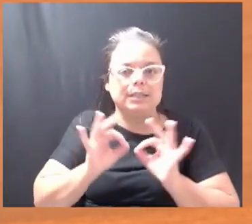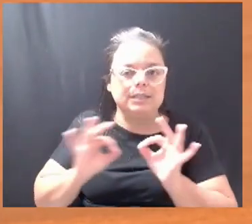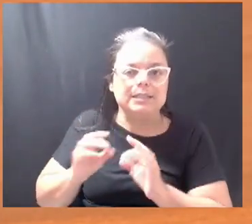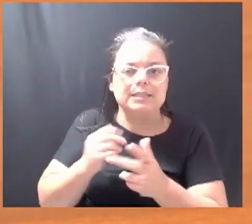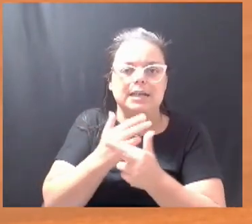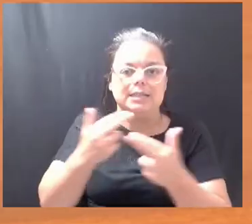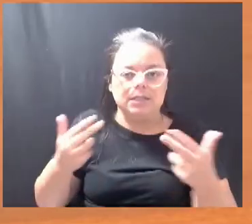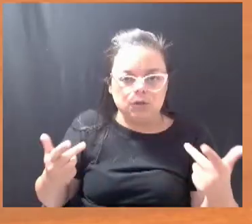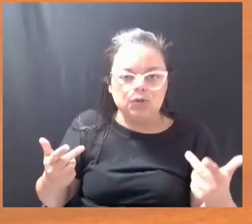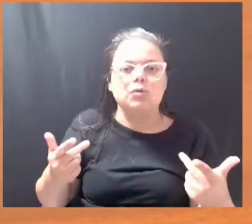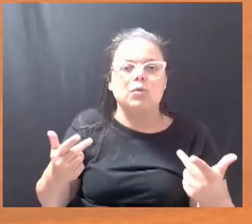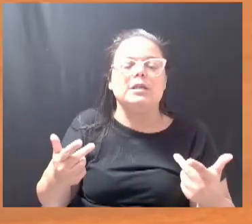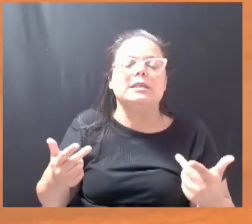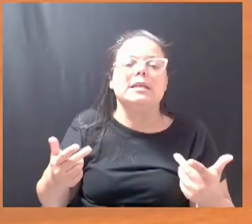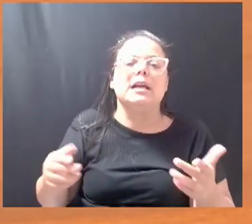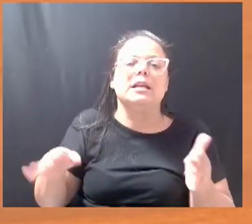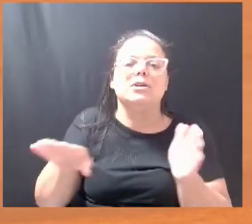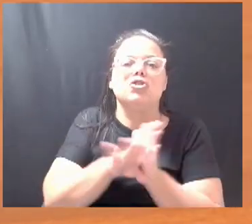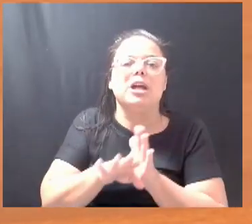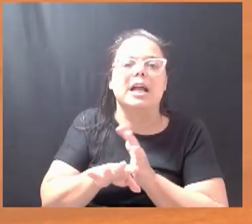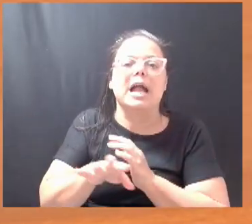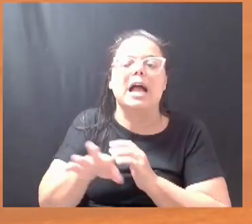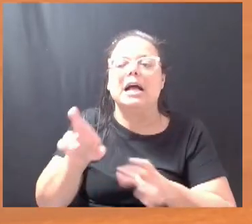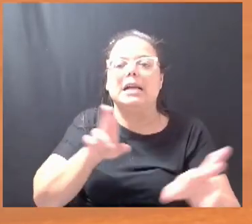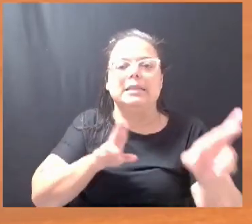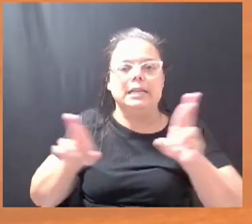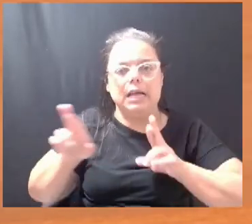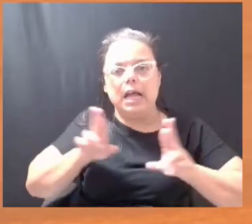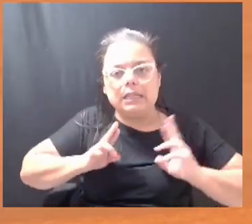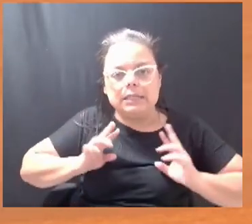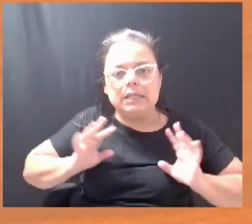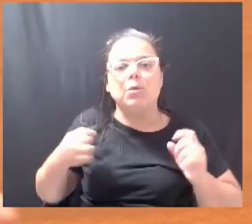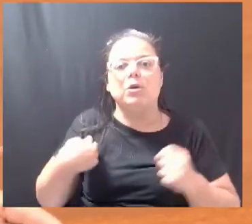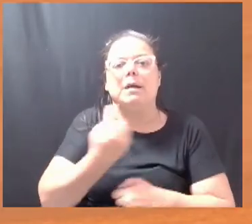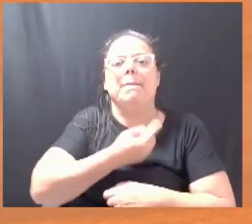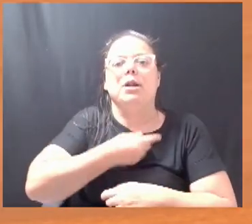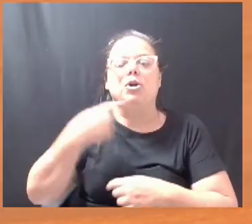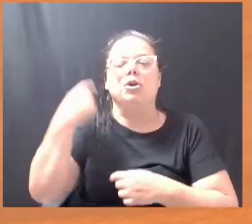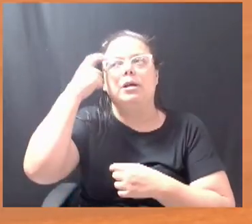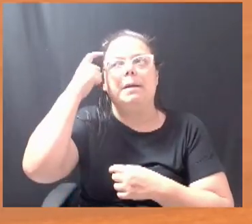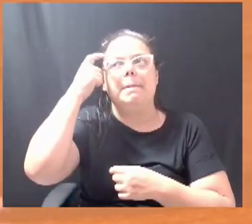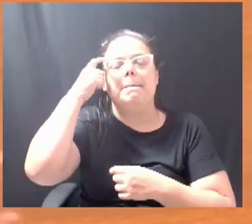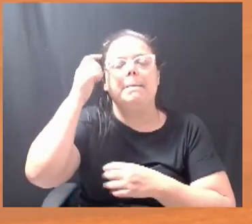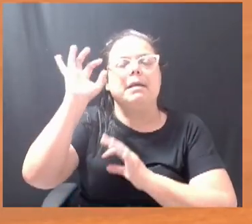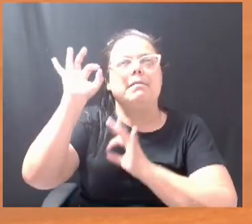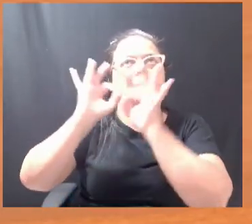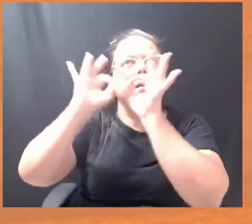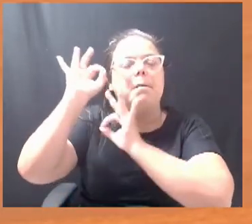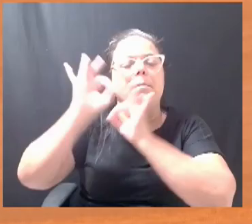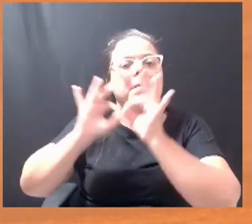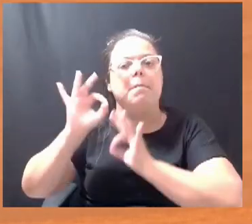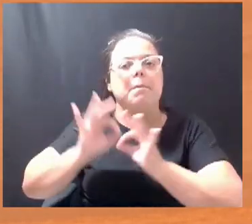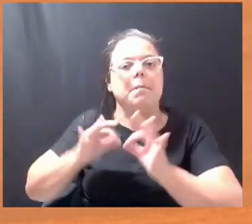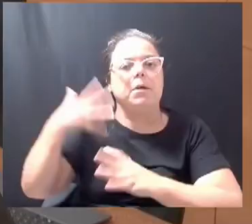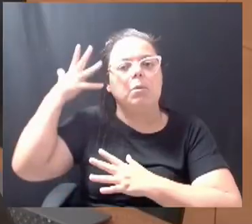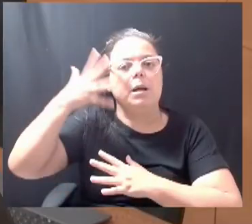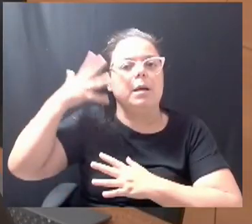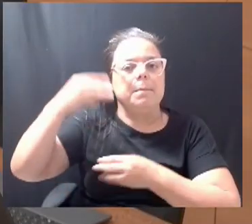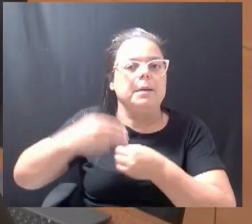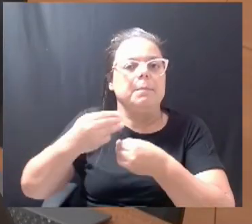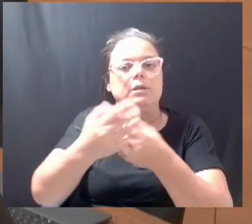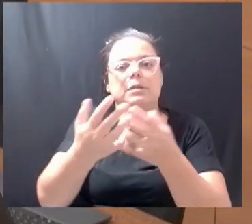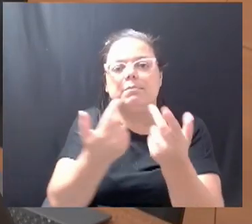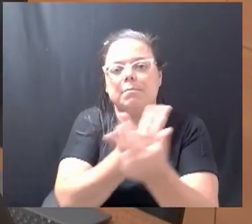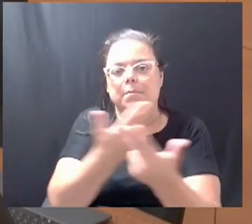chegar a resposta de todas essas questões, a gente já pensa um plano, aí, uma campanha municipal, enfim, como a